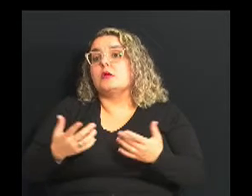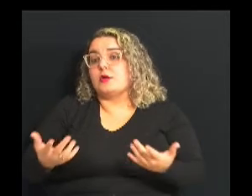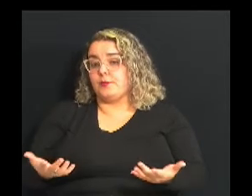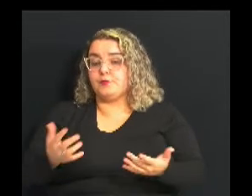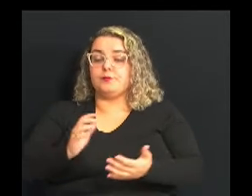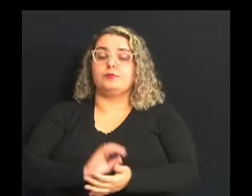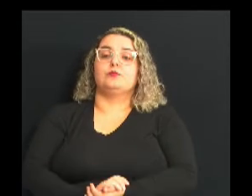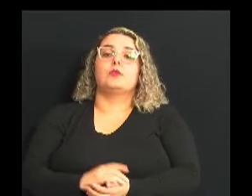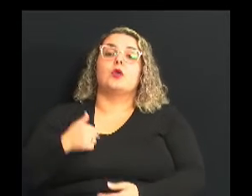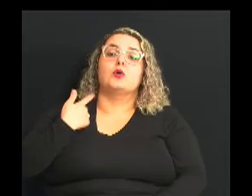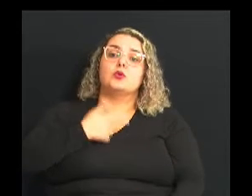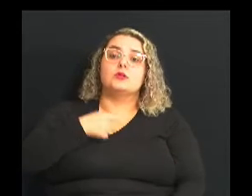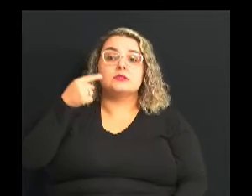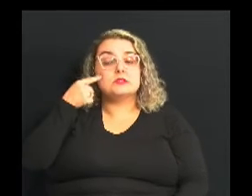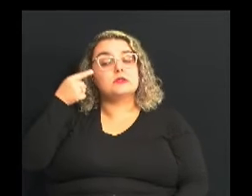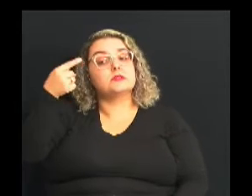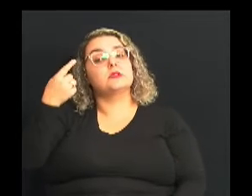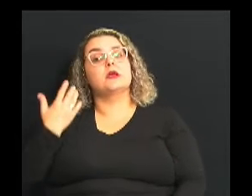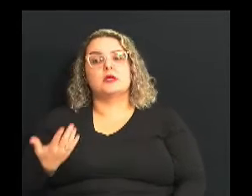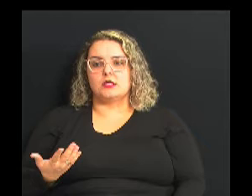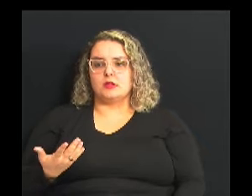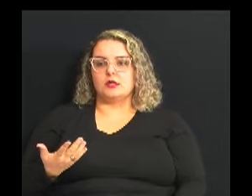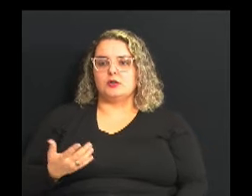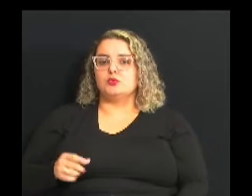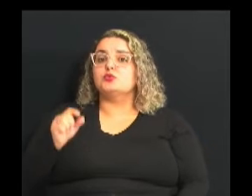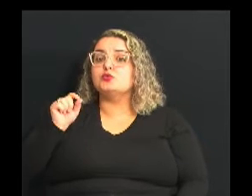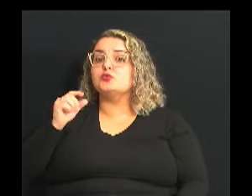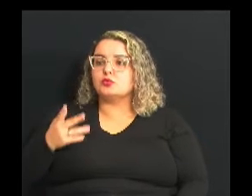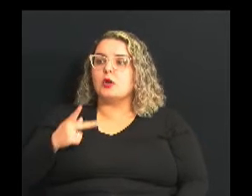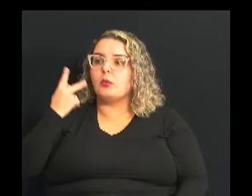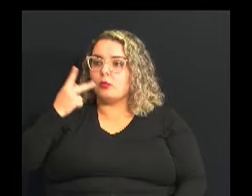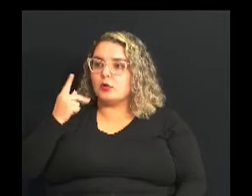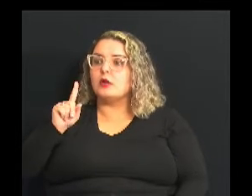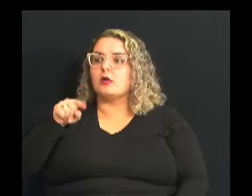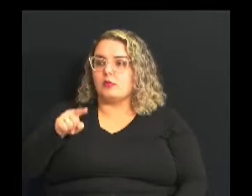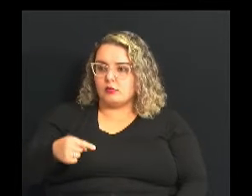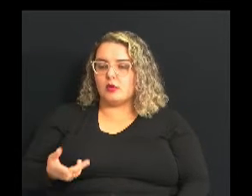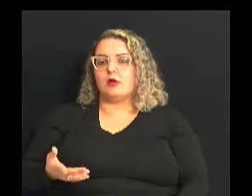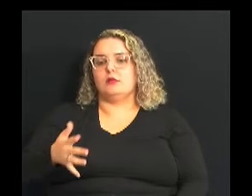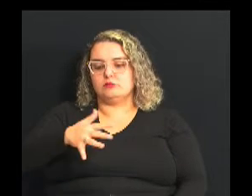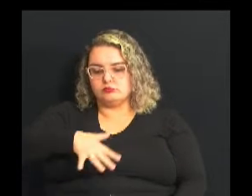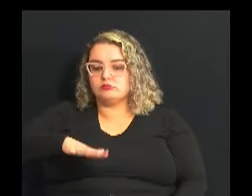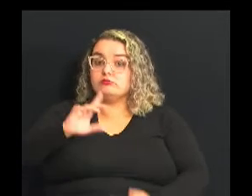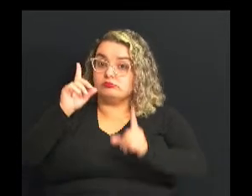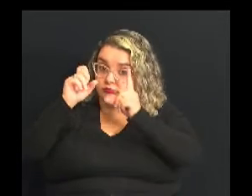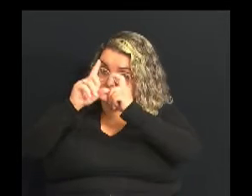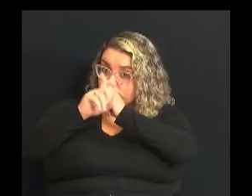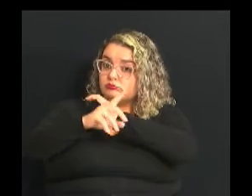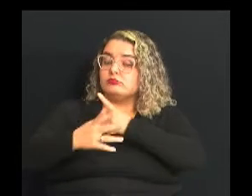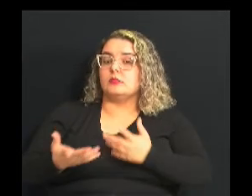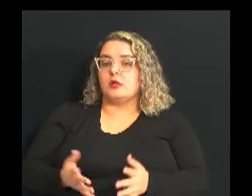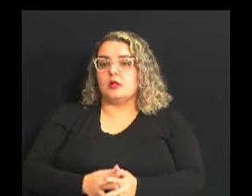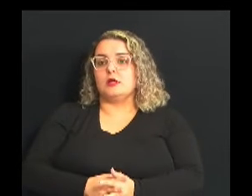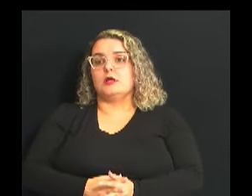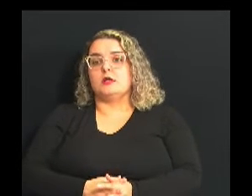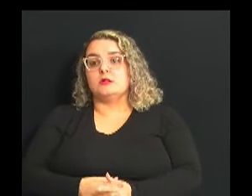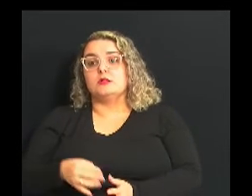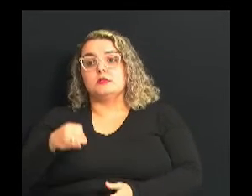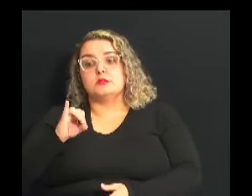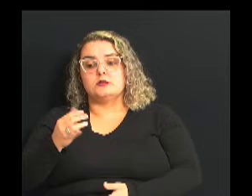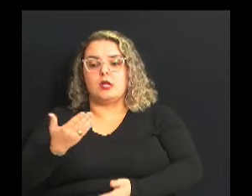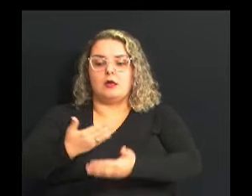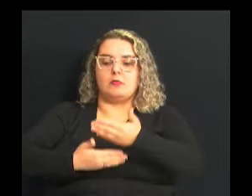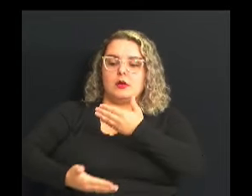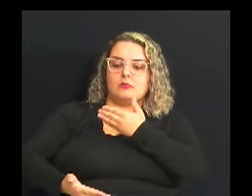nós partimos da ideia de que política também é um assunto árido, nós sabemos disso. E se nós intermediarmos o